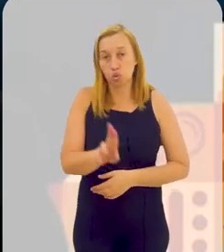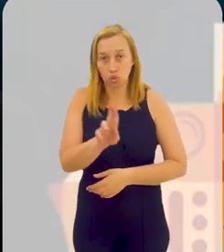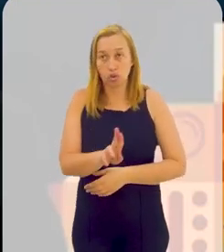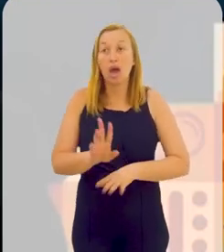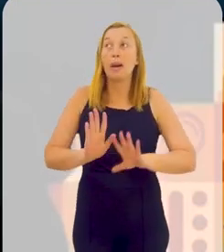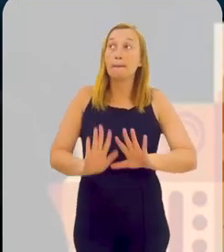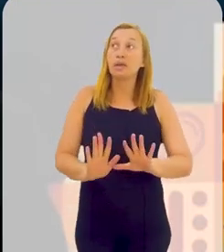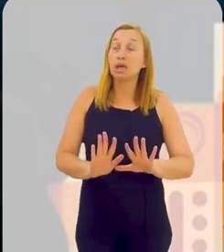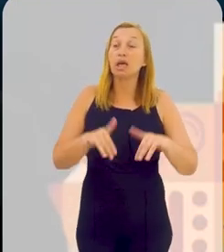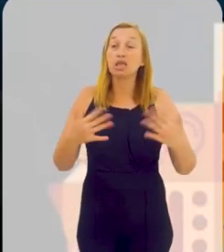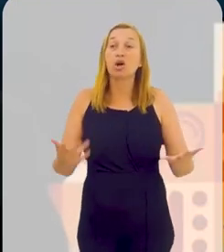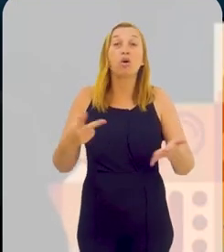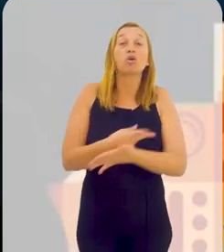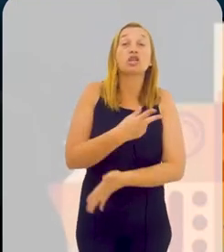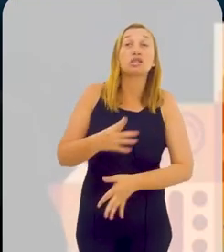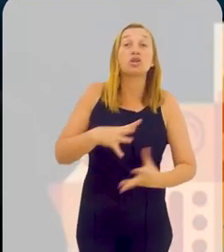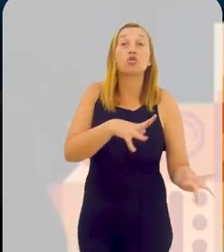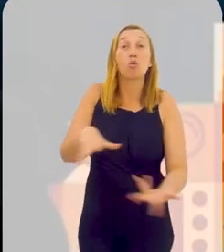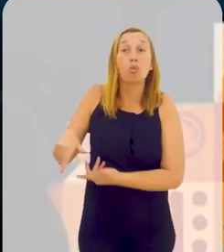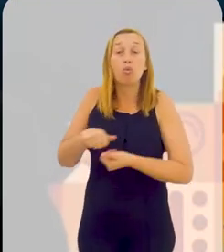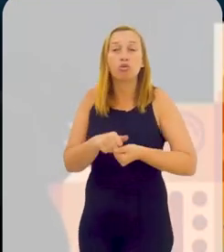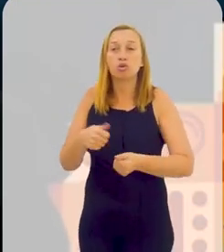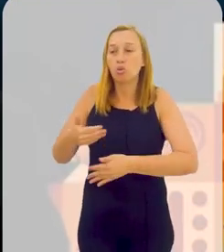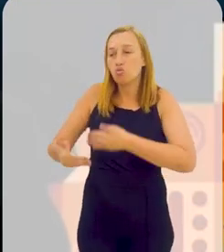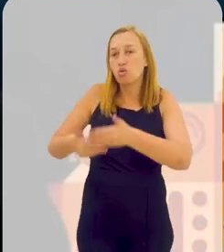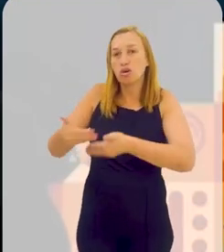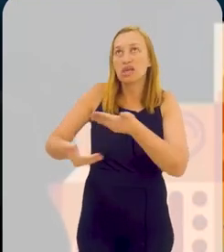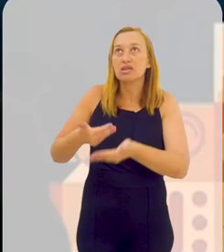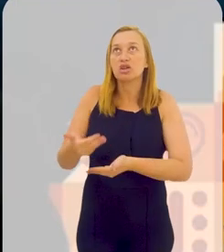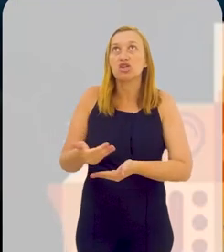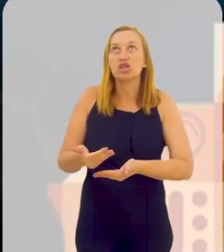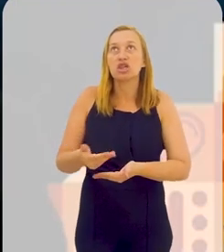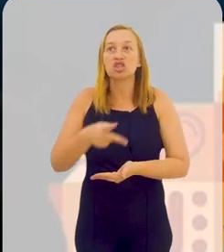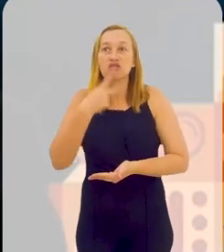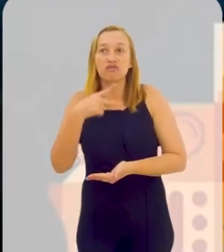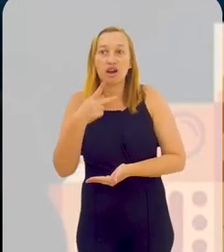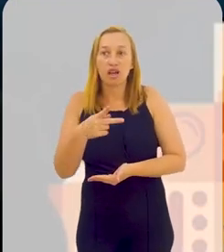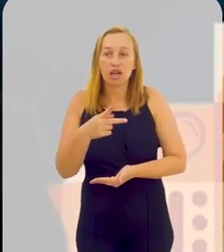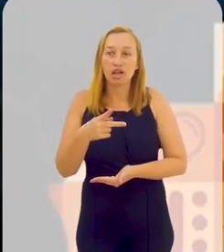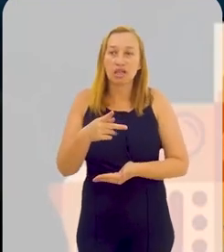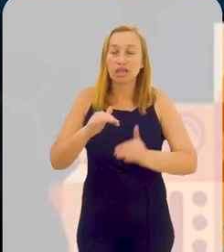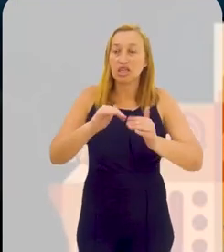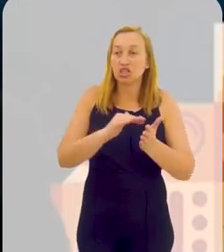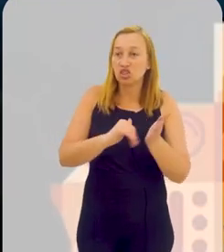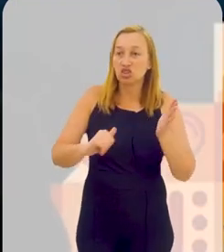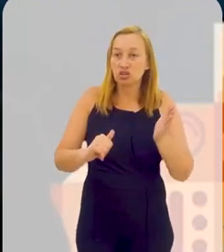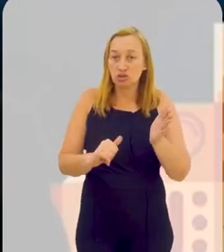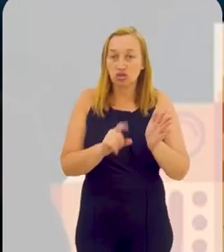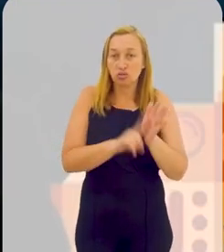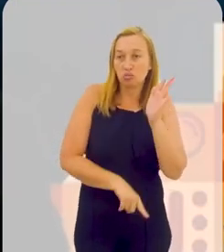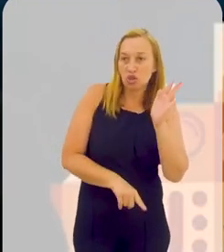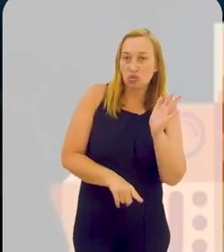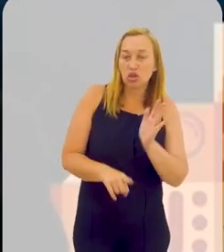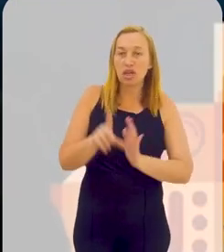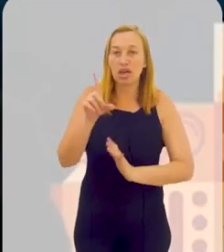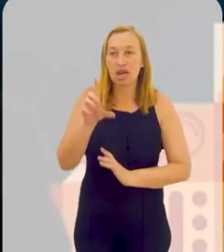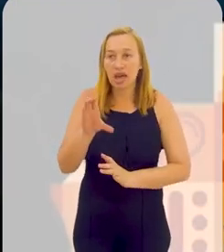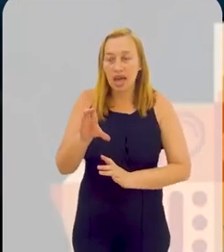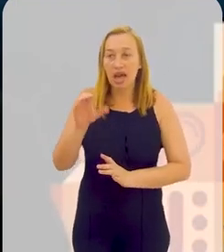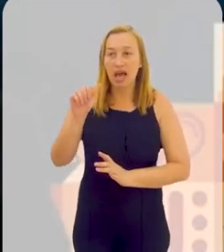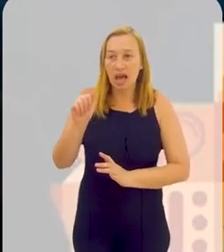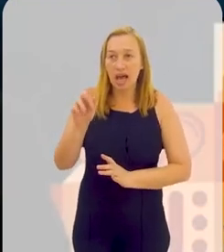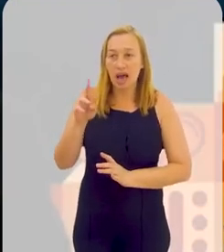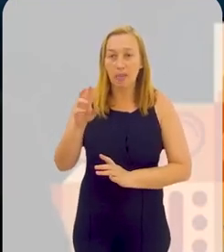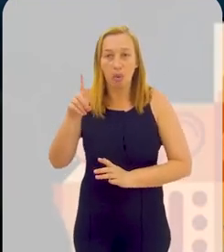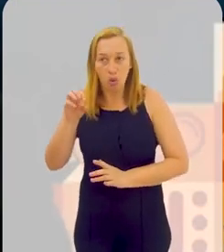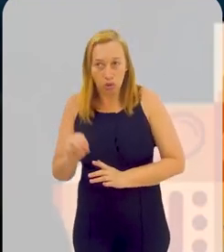seu uso, né? Então, o que vai acontecer no mundo é um processo que a gente chama de descarbonização, ou seja, cada